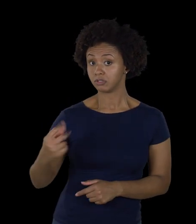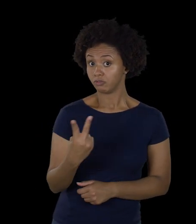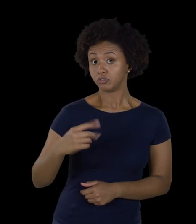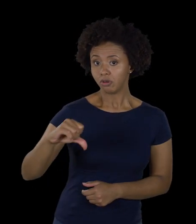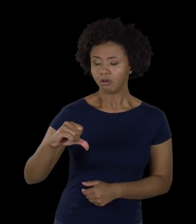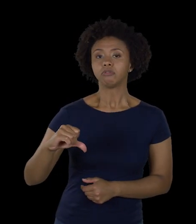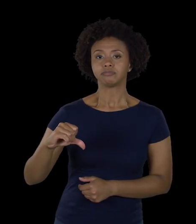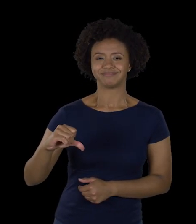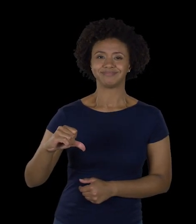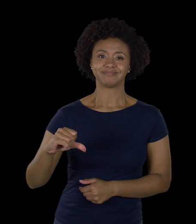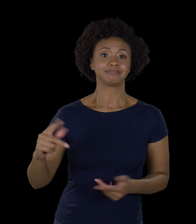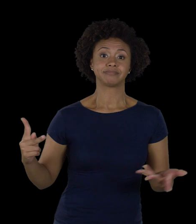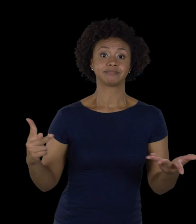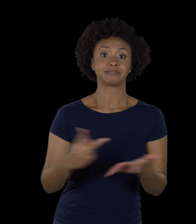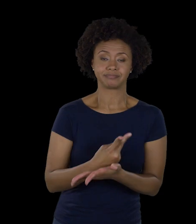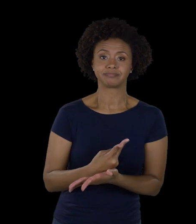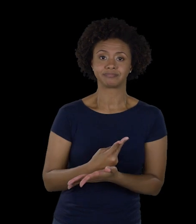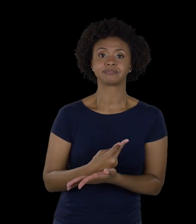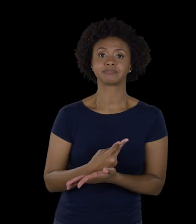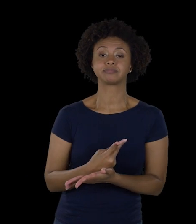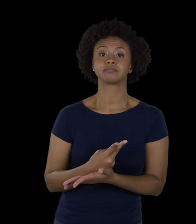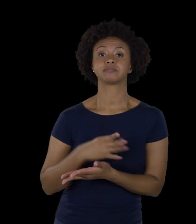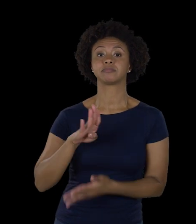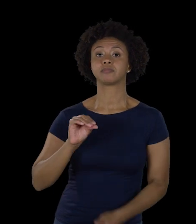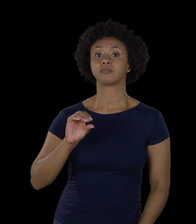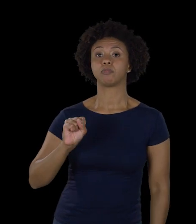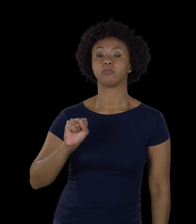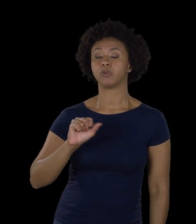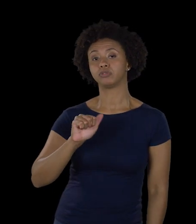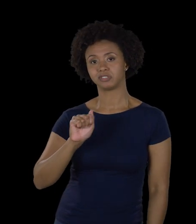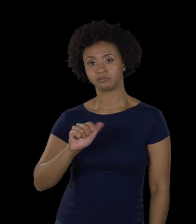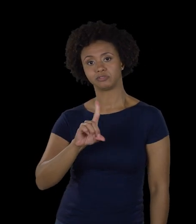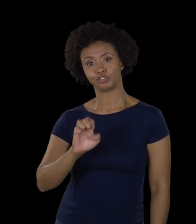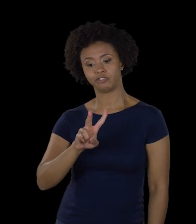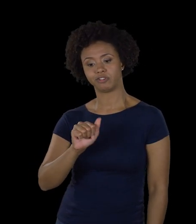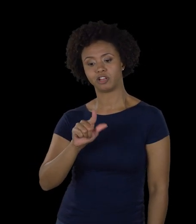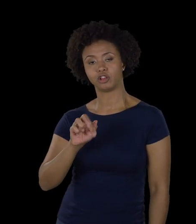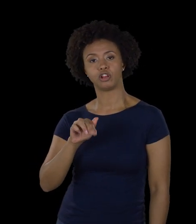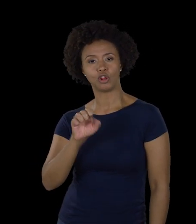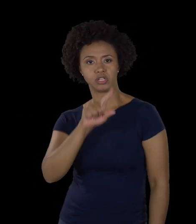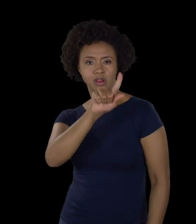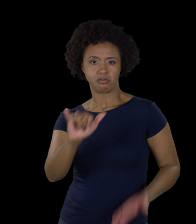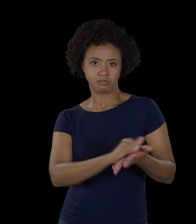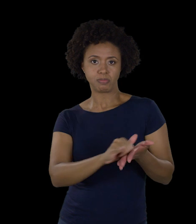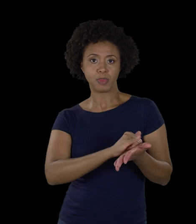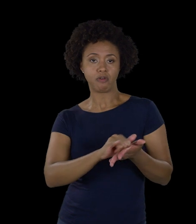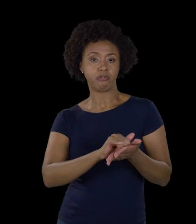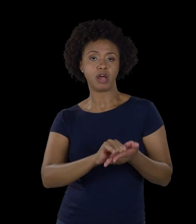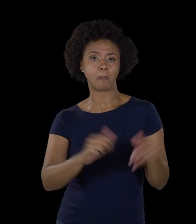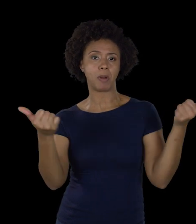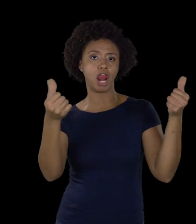de 1929, com a quebra da Bolsa de Valores de Nova York, ocorreu uma forte desvalorização